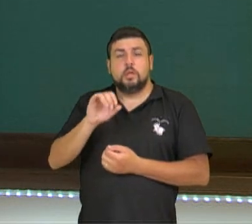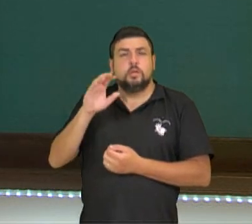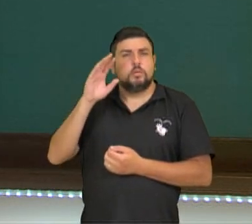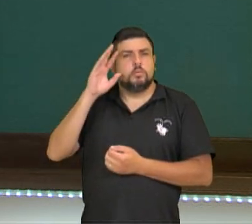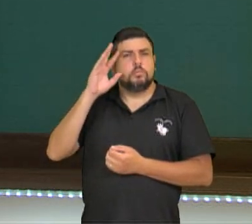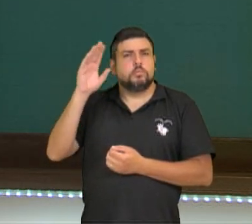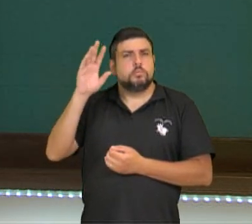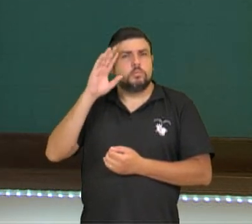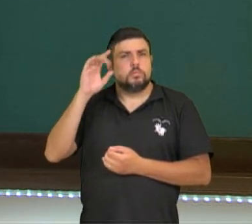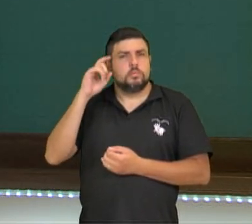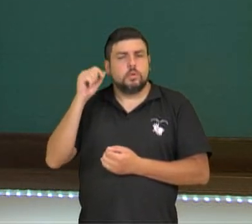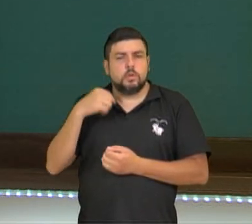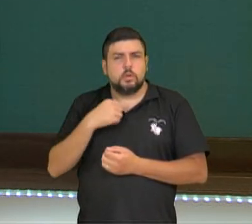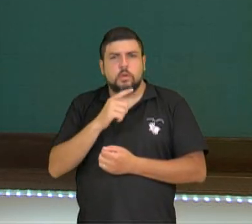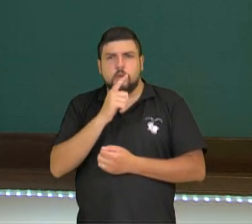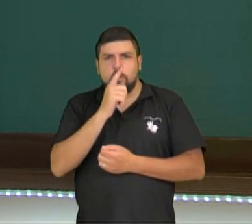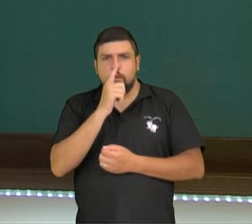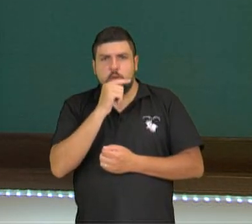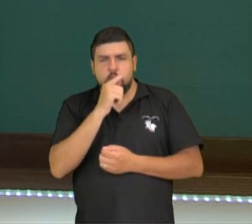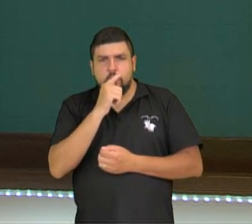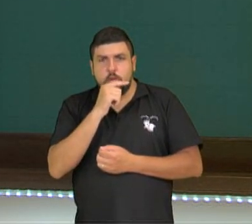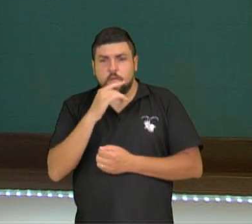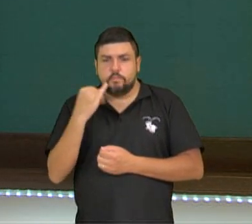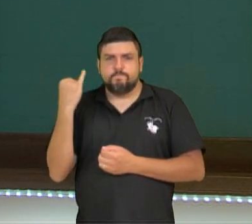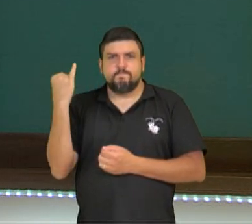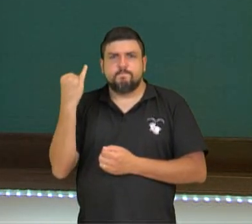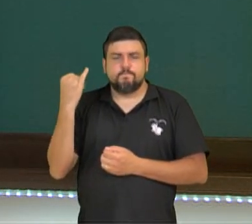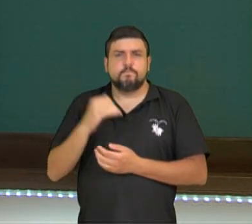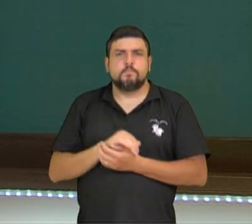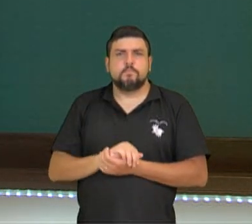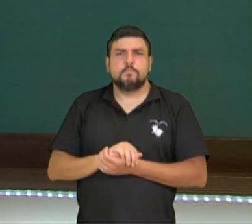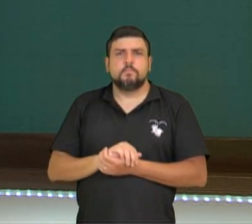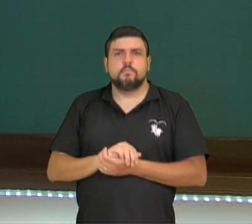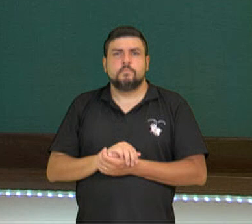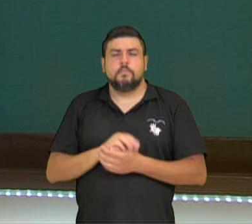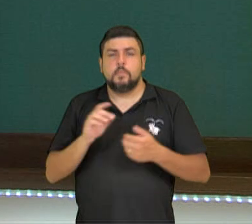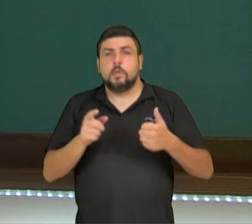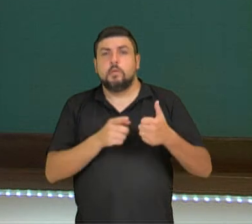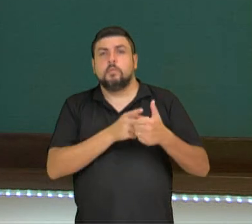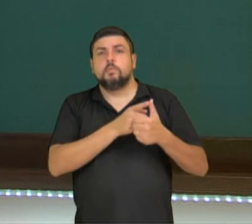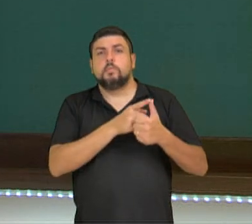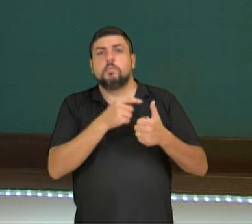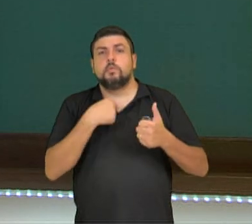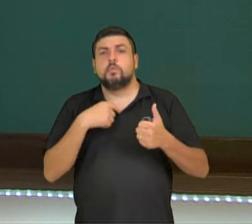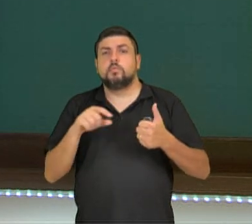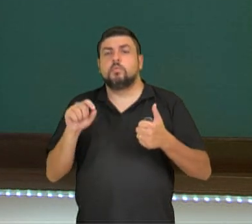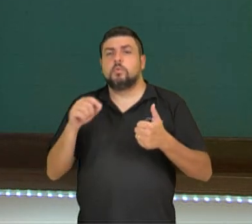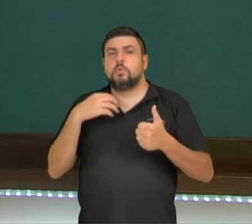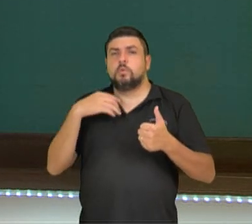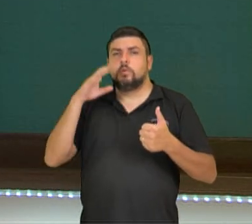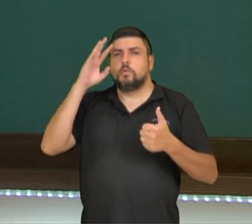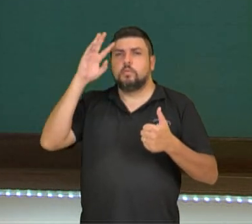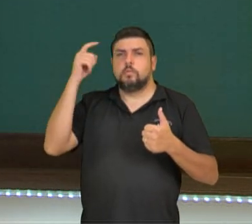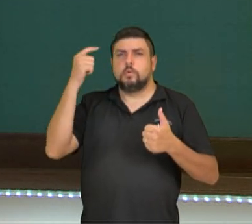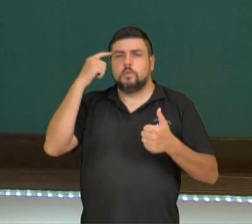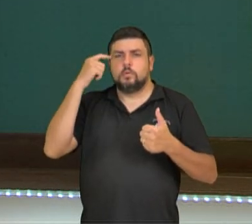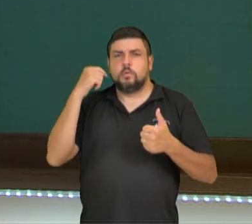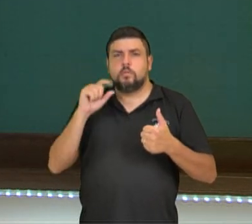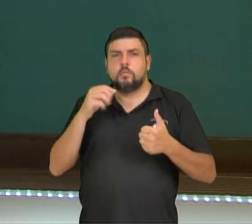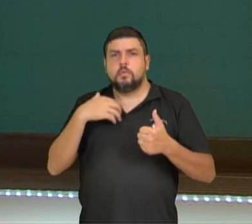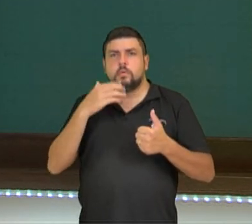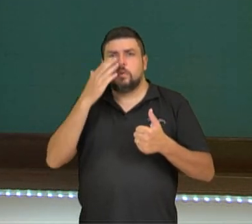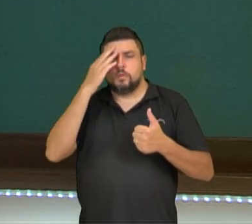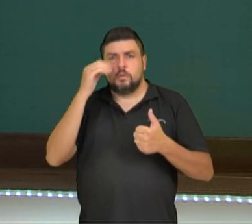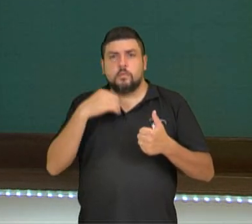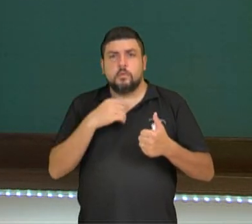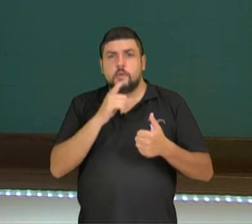a importância da água, primeiro ponto relevante é pensar, é saber que a